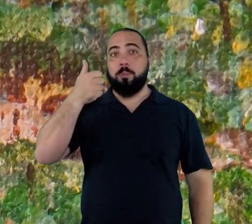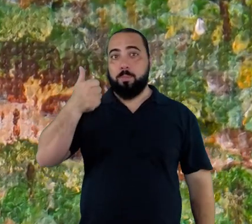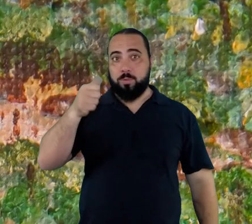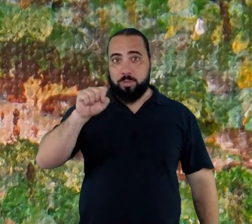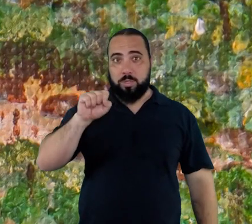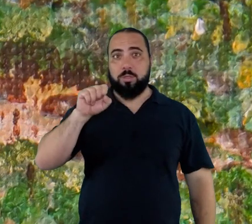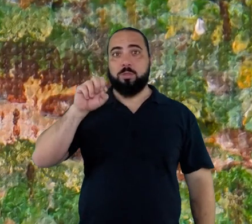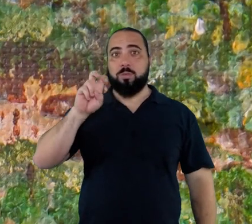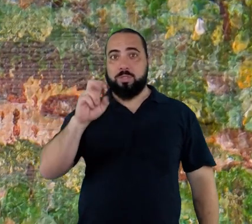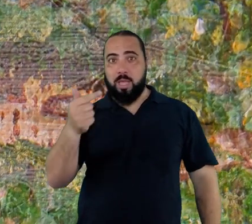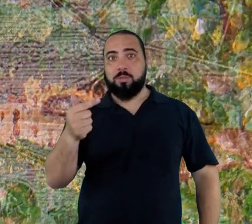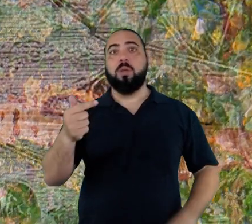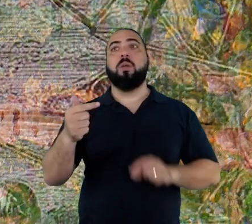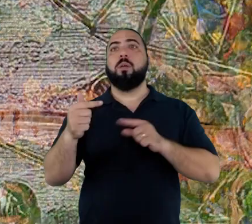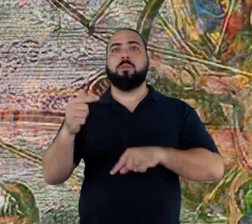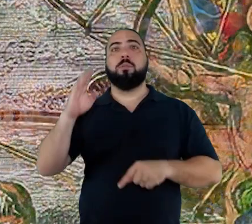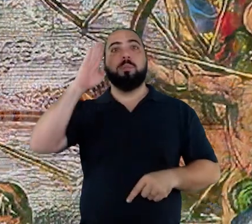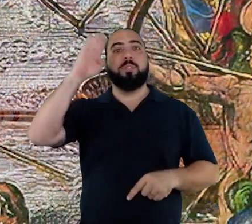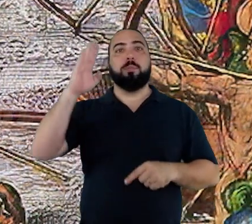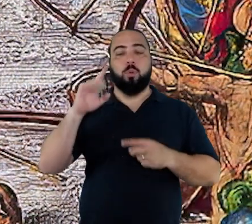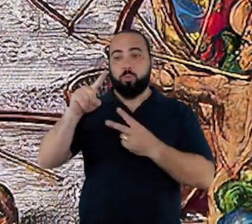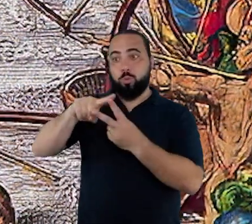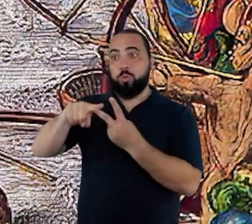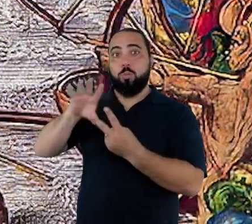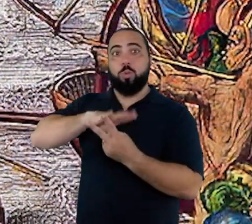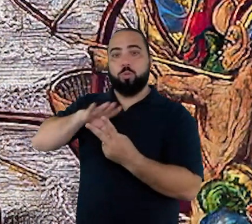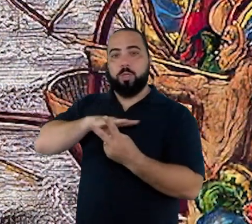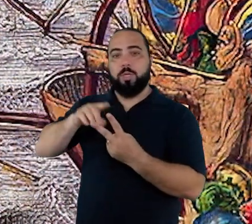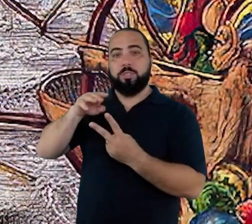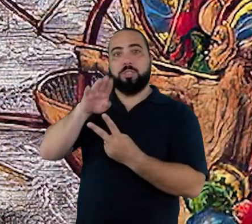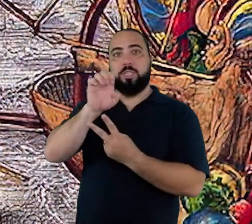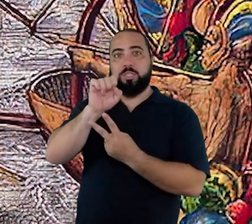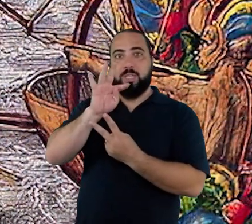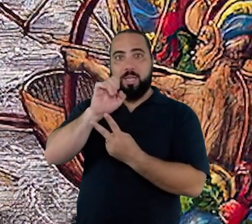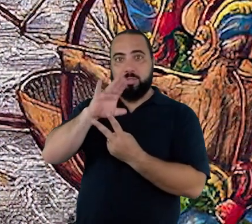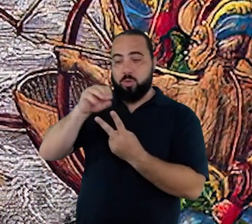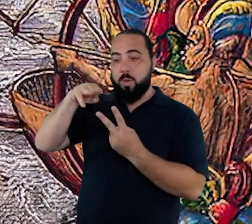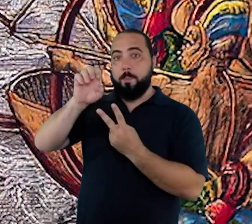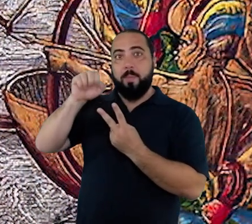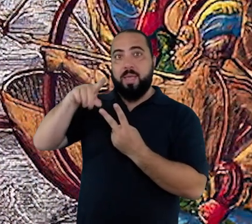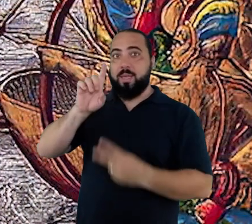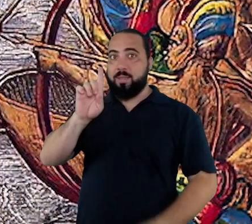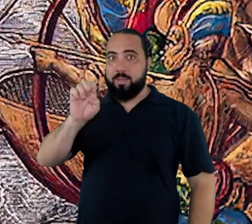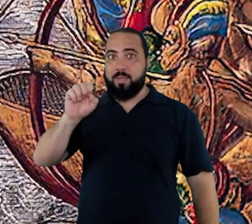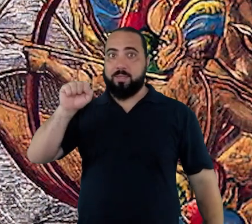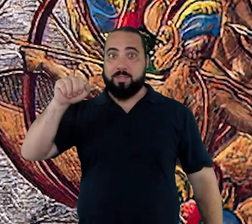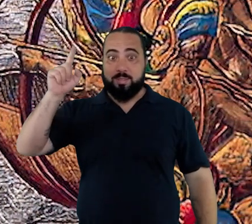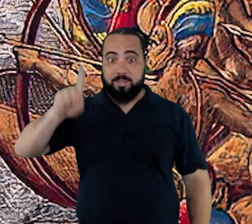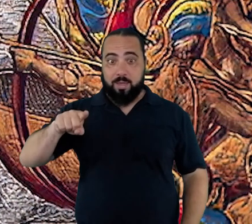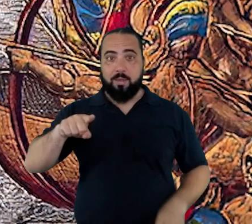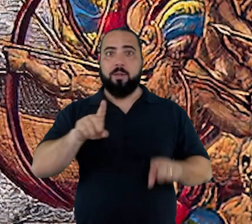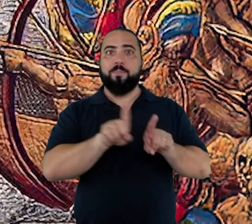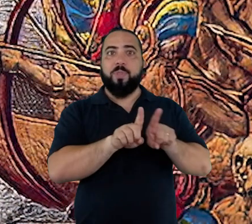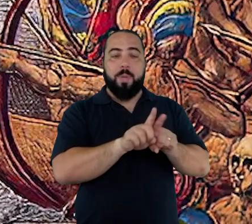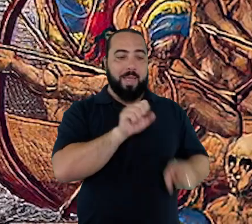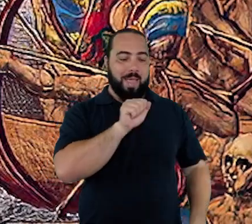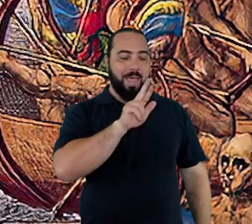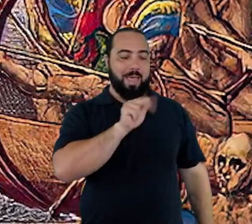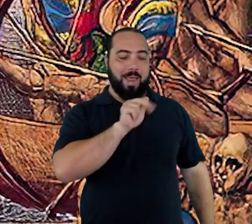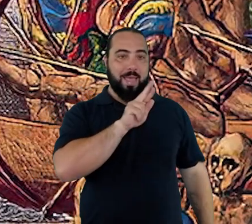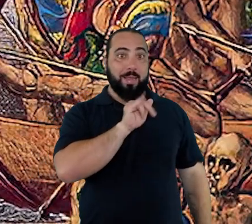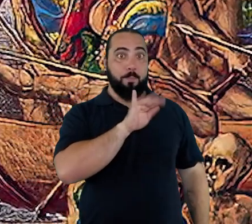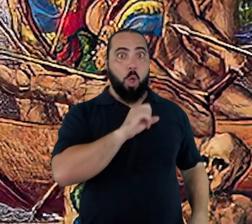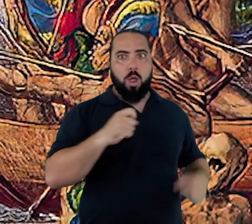os portugueses, comandados por Estácio de Sá e Mendes Sá, aliado com os índios Temiminó, chefiados por Araribóia, partem